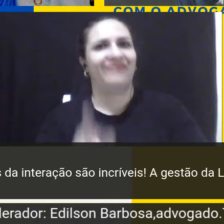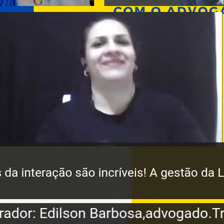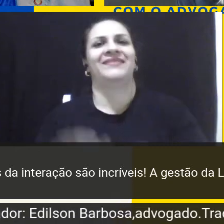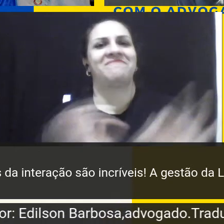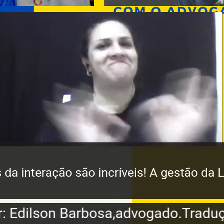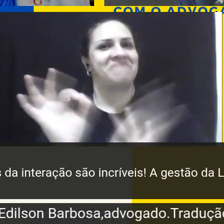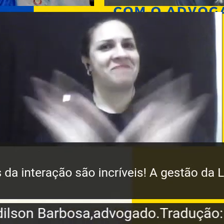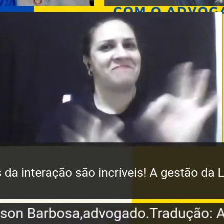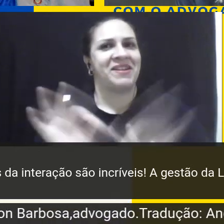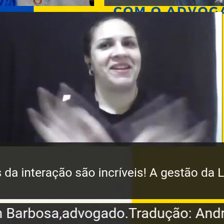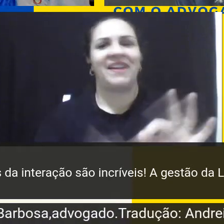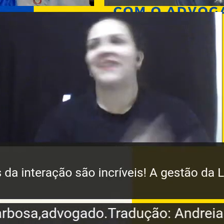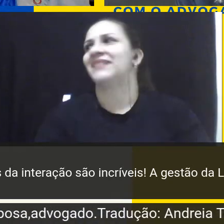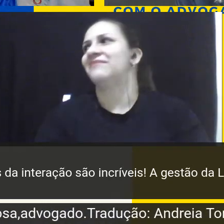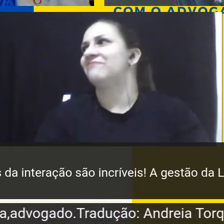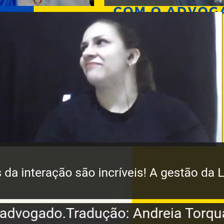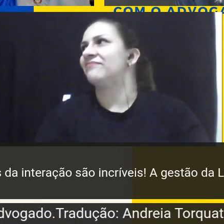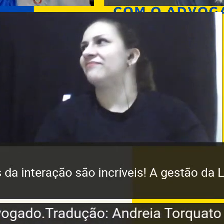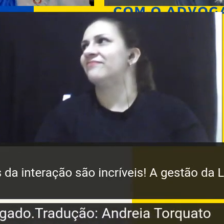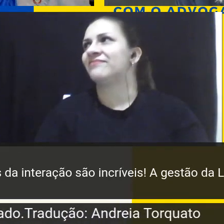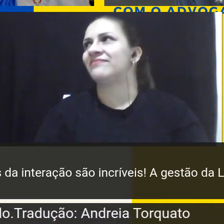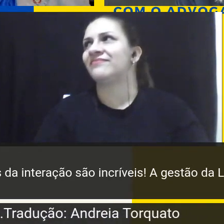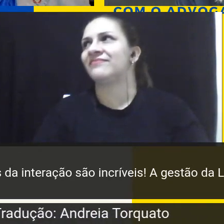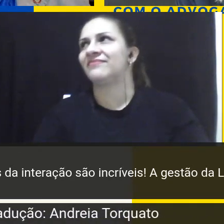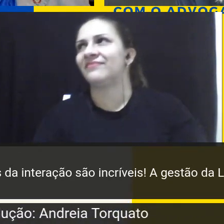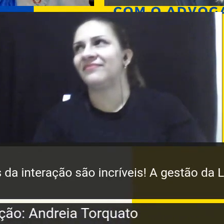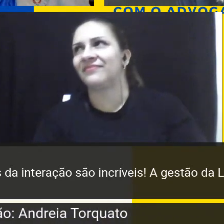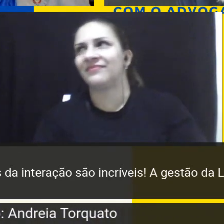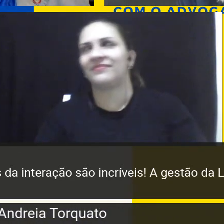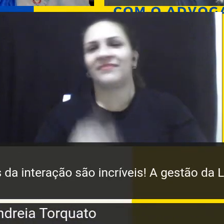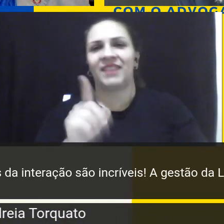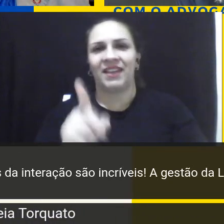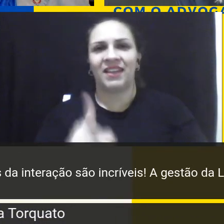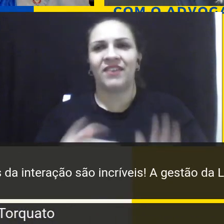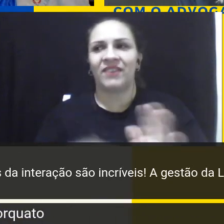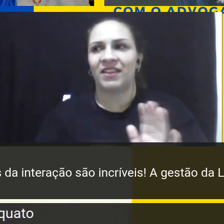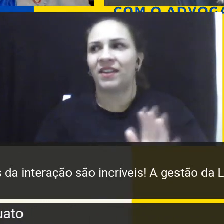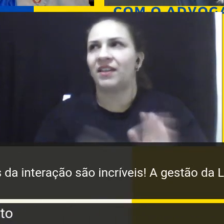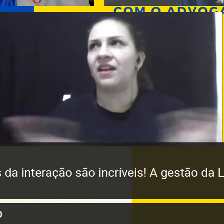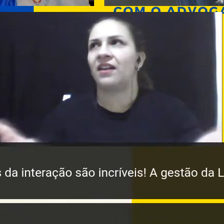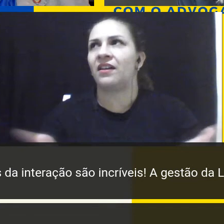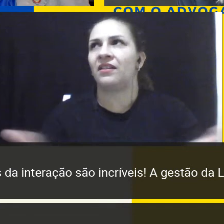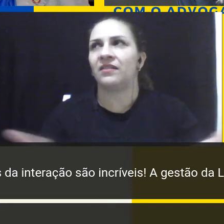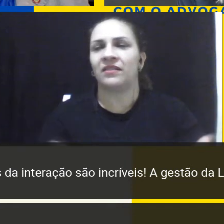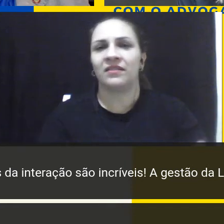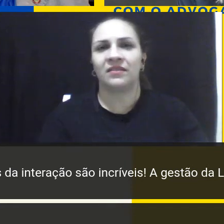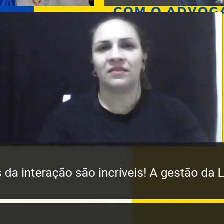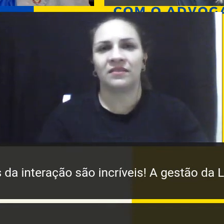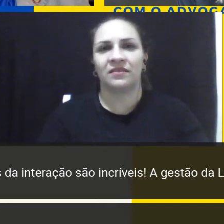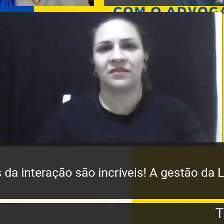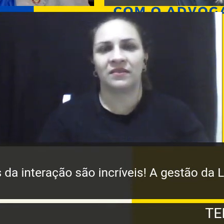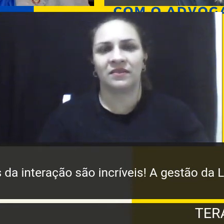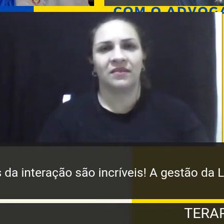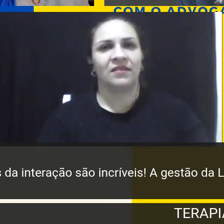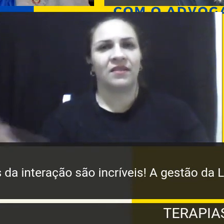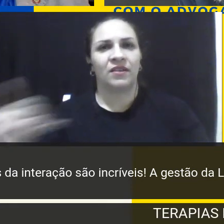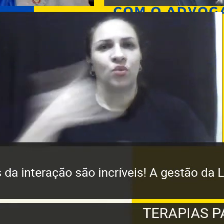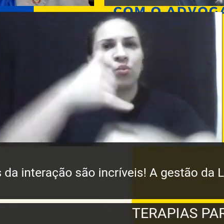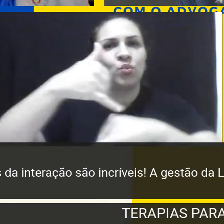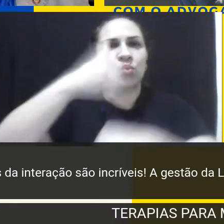preparar, porque eles, na verdade, eles agora é que têm essa autorização de trazer, né, a cannabis aqui para o